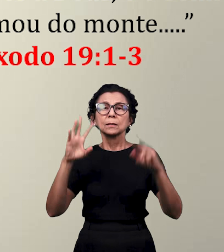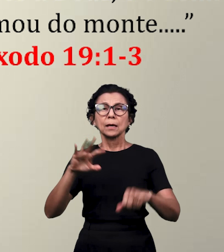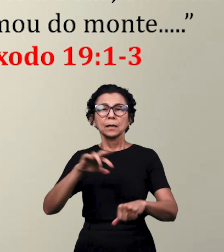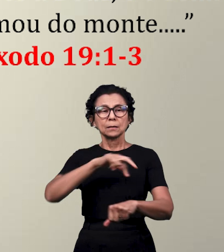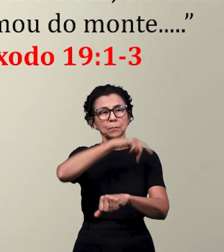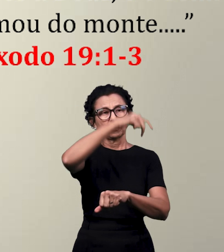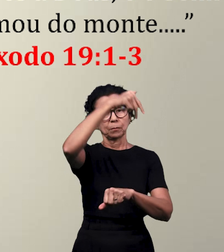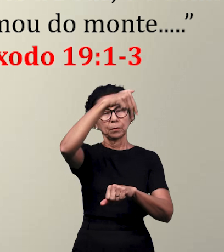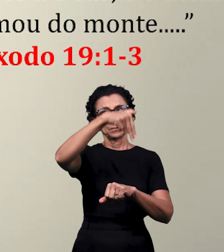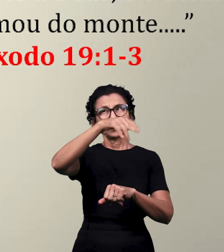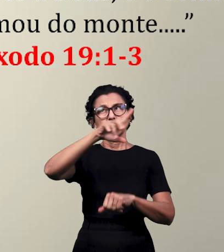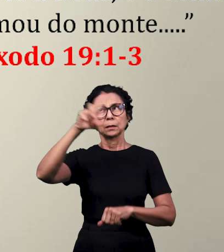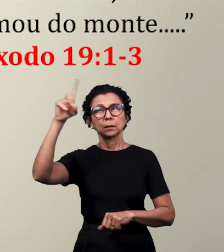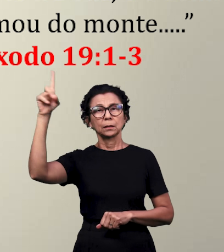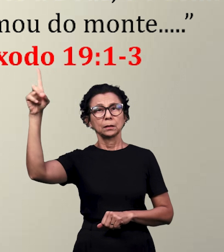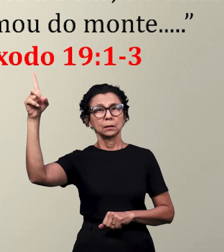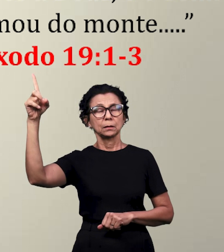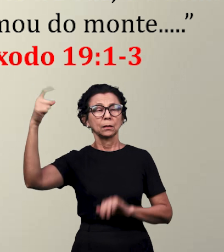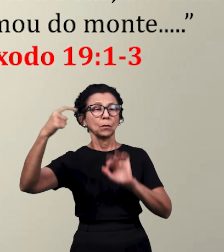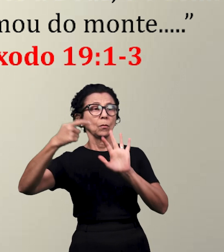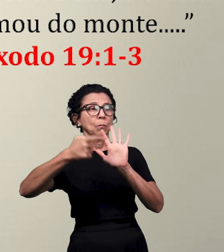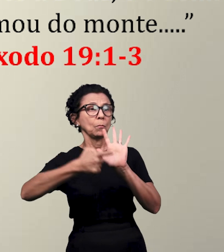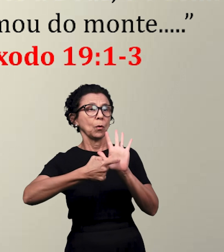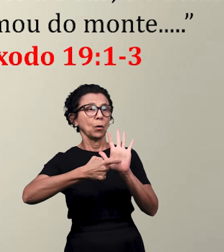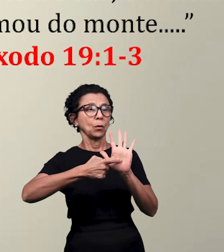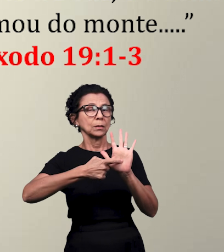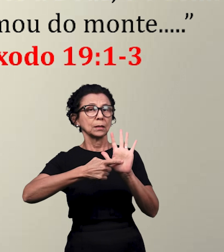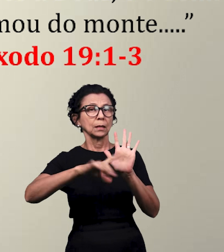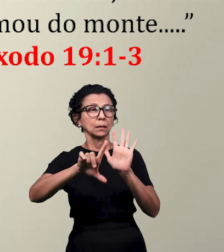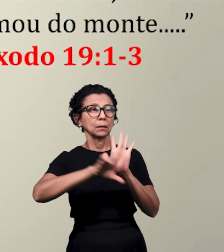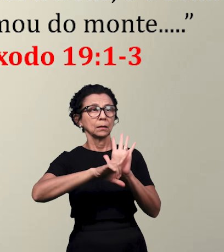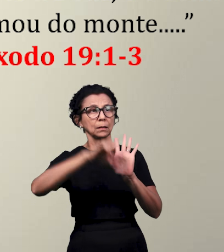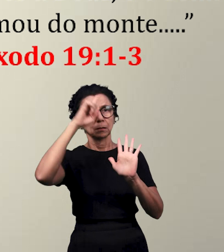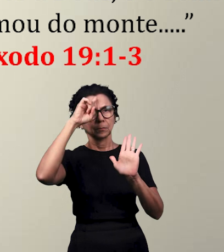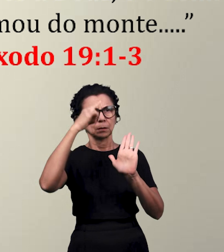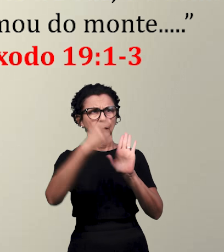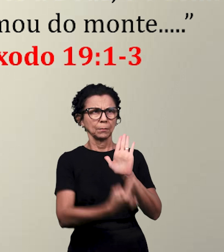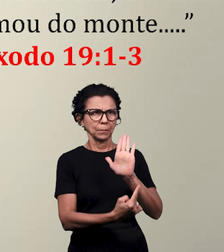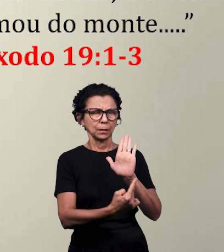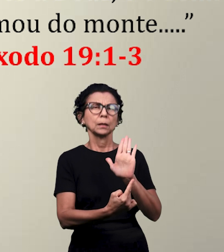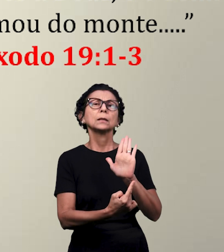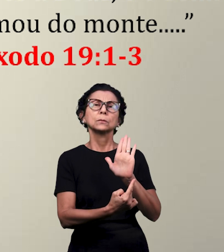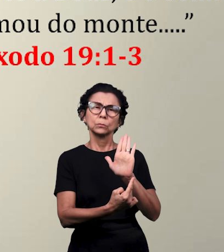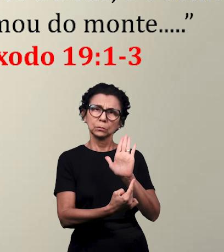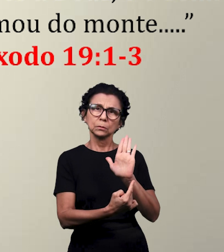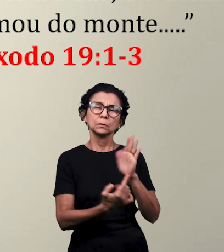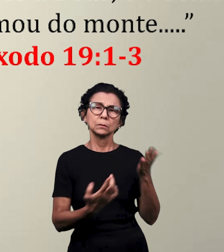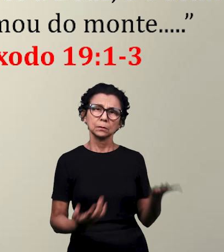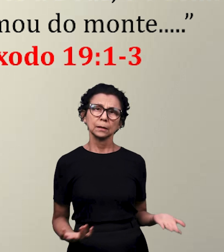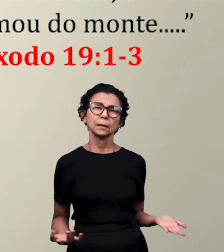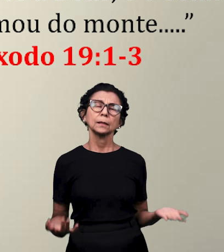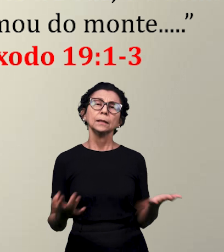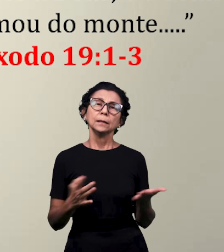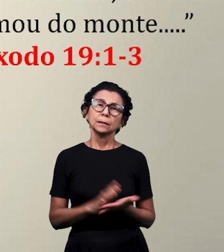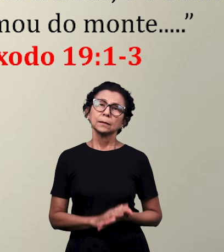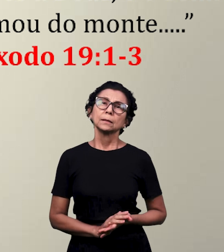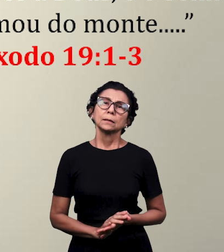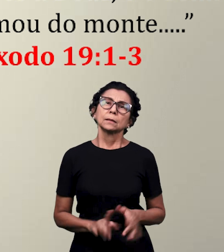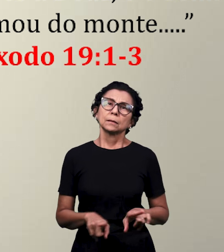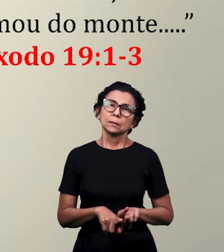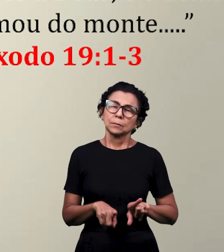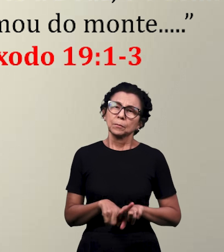da lei, né, os mandamentos, e também ordenanças, como no caso das festas que